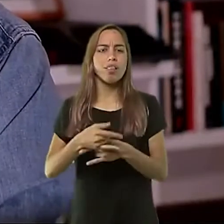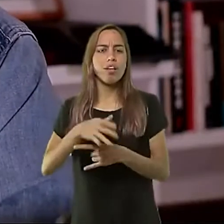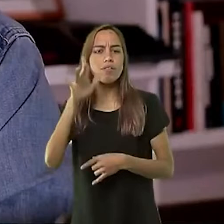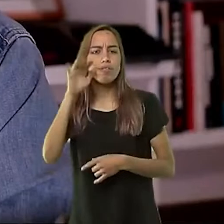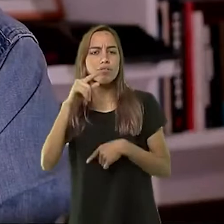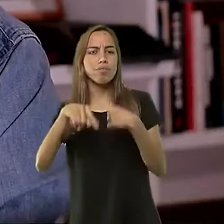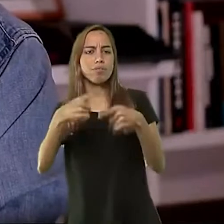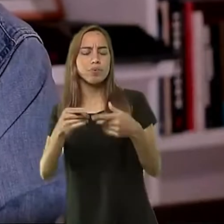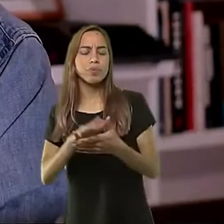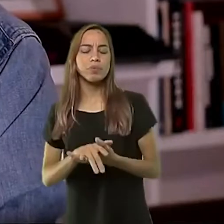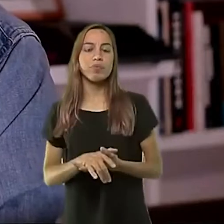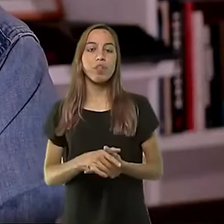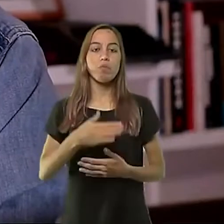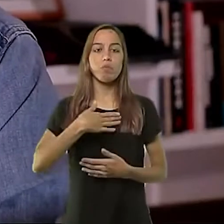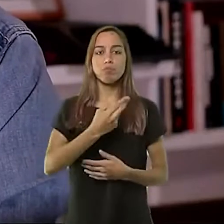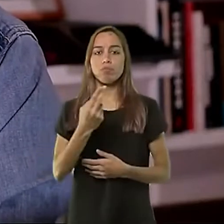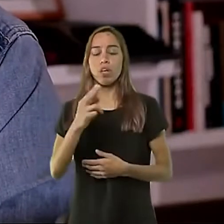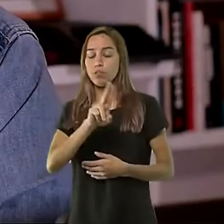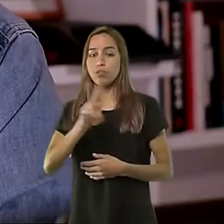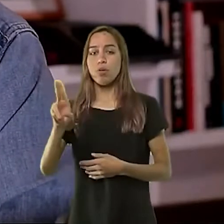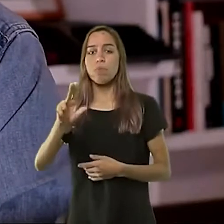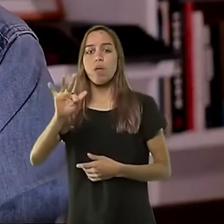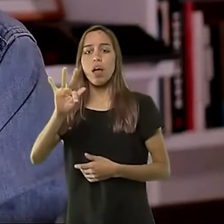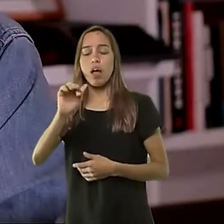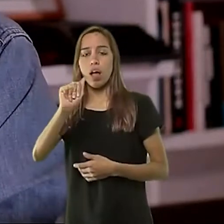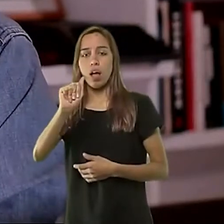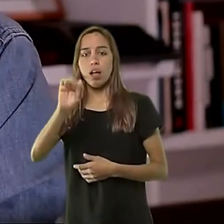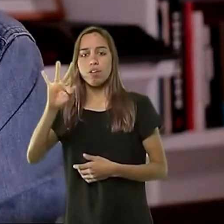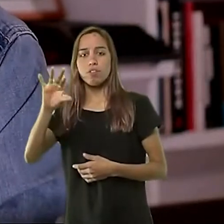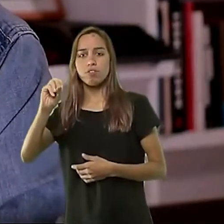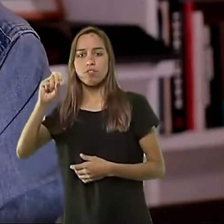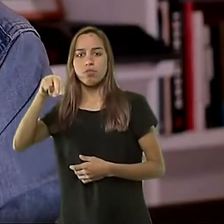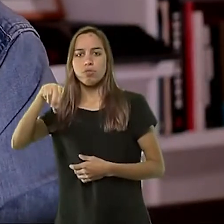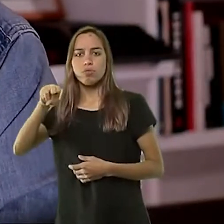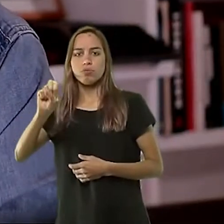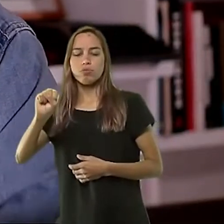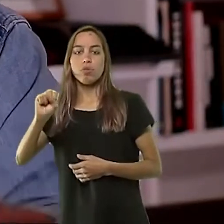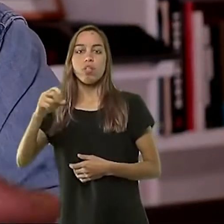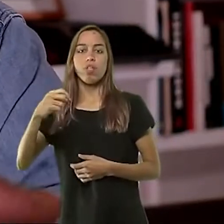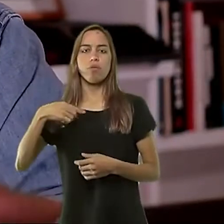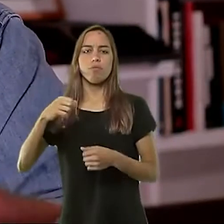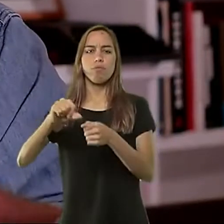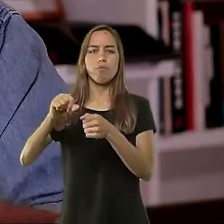vida. Meu nome é Afonso Borges, eu faço o projeto Sempre um Papo há